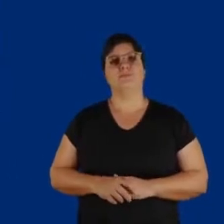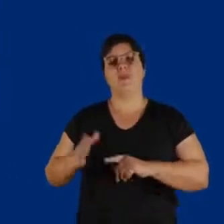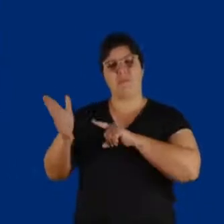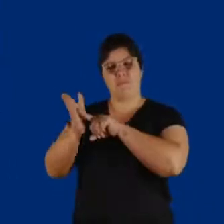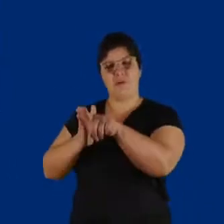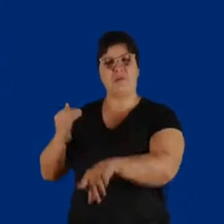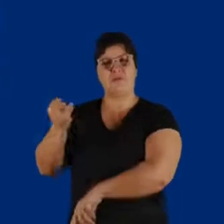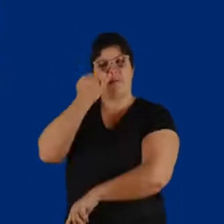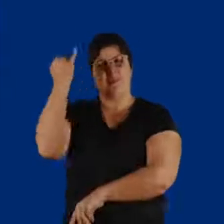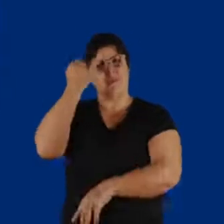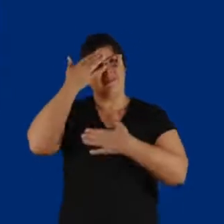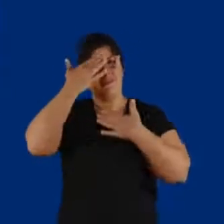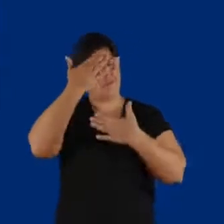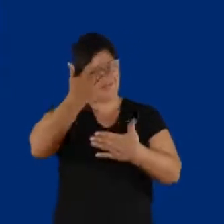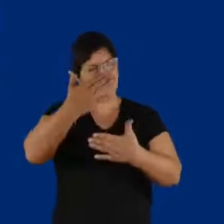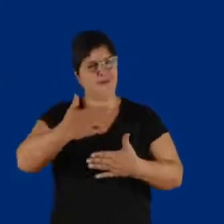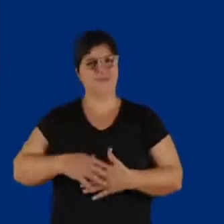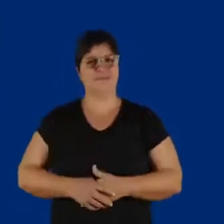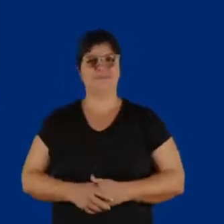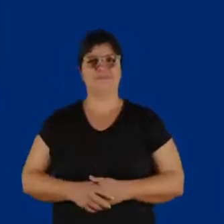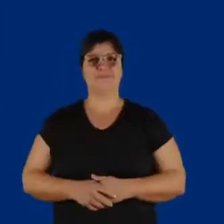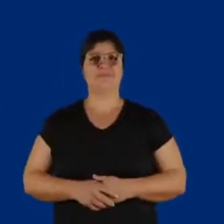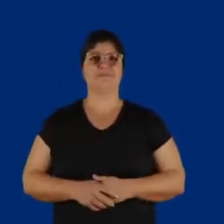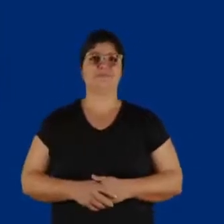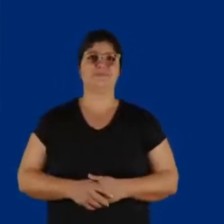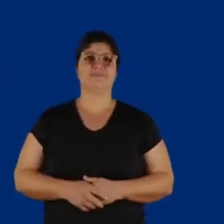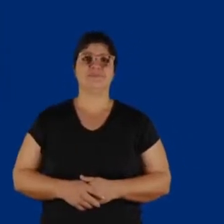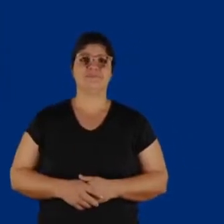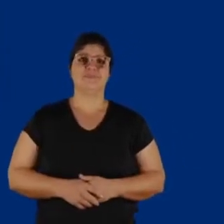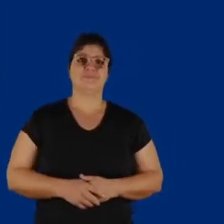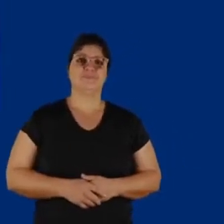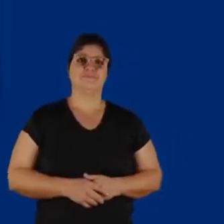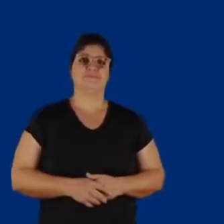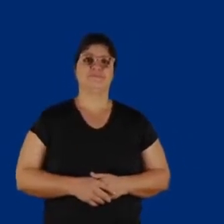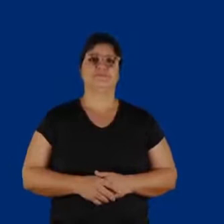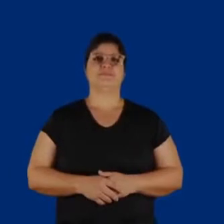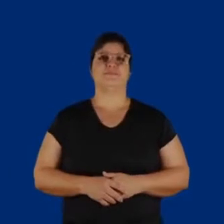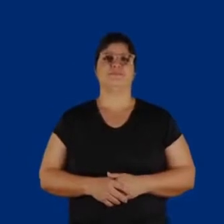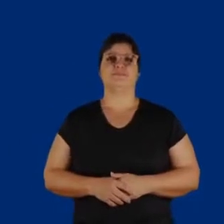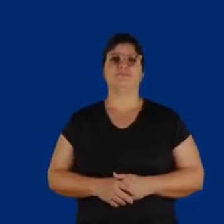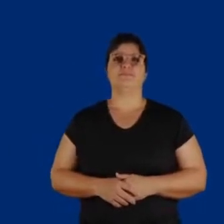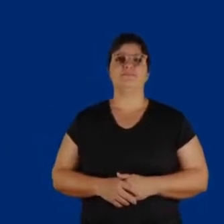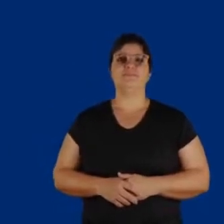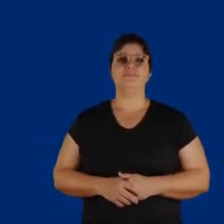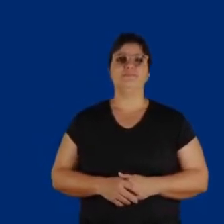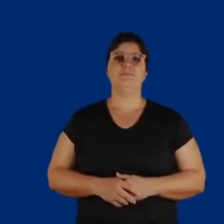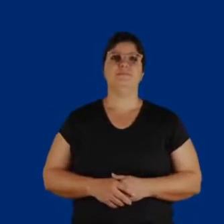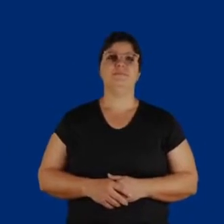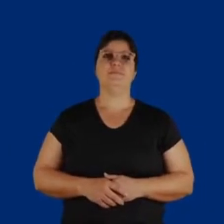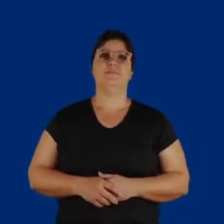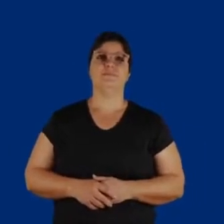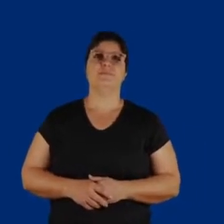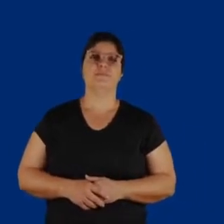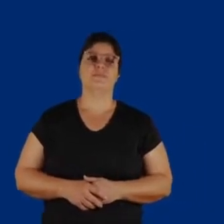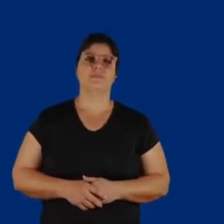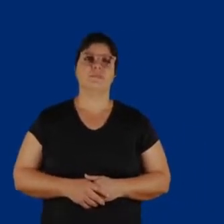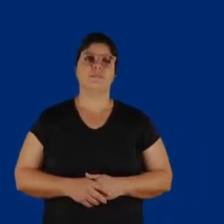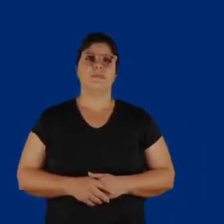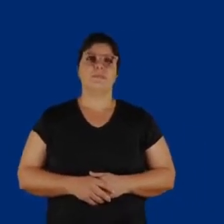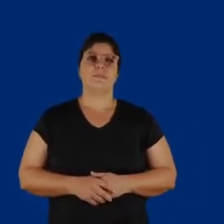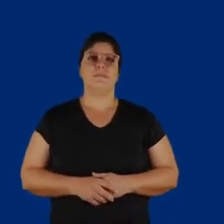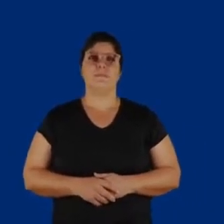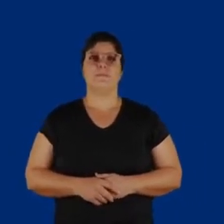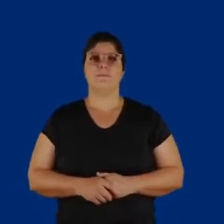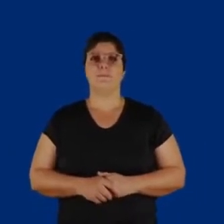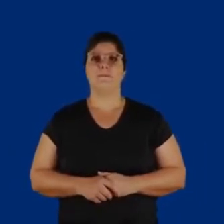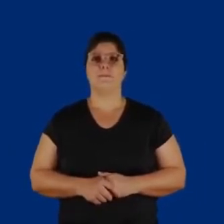importante. Obrigado. Yes, just wonderful to hear Jasmine, about this, the issue of identity